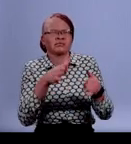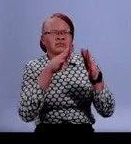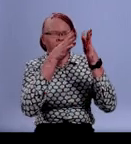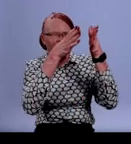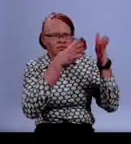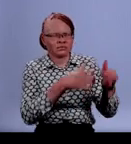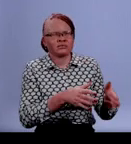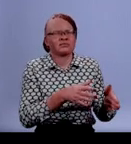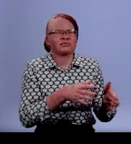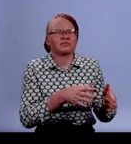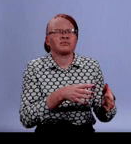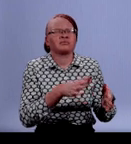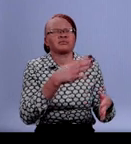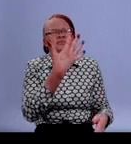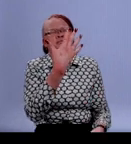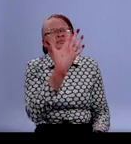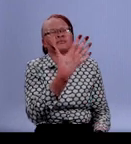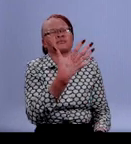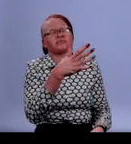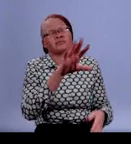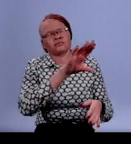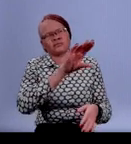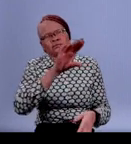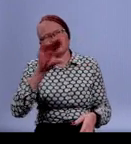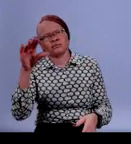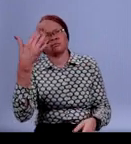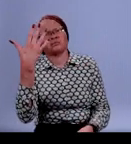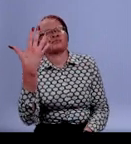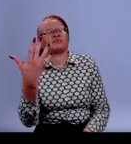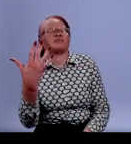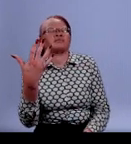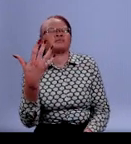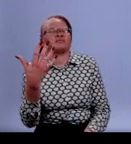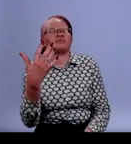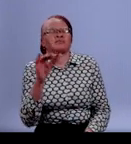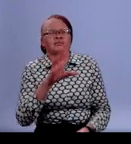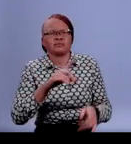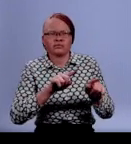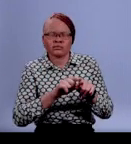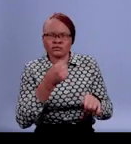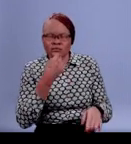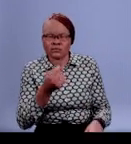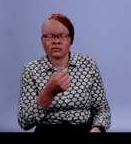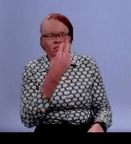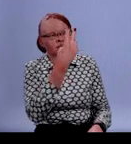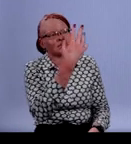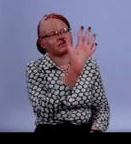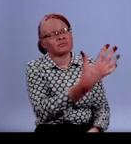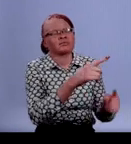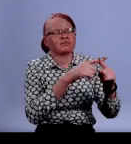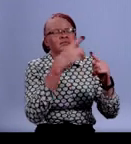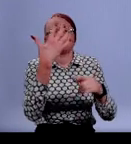encontrar uma fila de 45 quadrículas e uma coluna de cinco quadrículas então estamos aqui perante